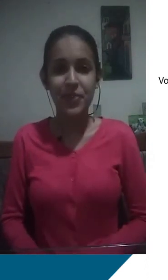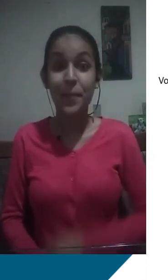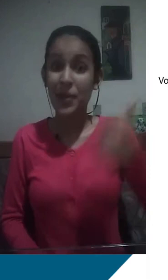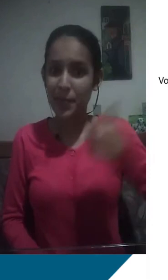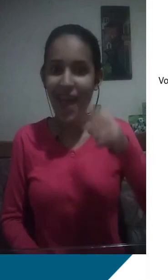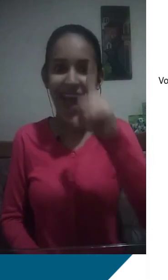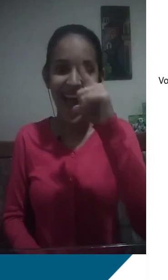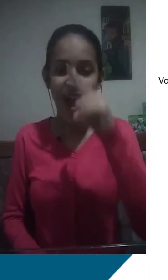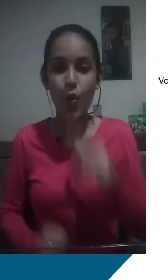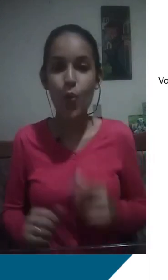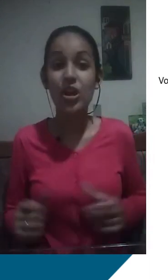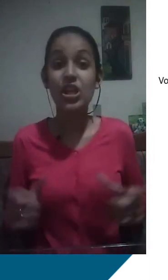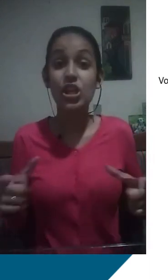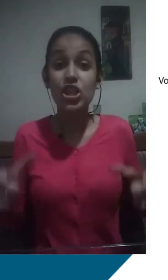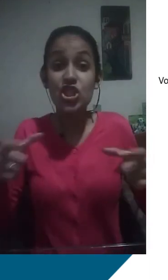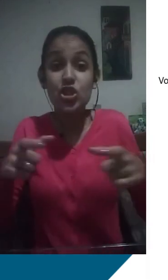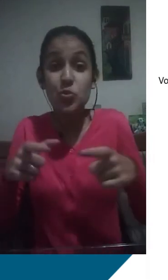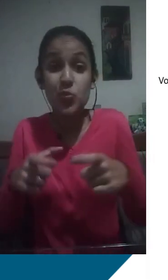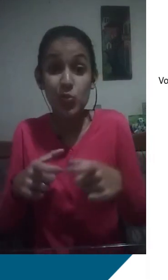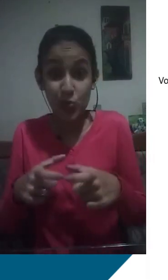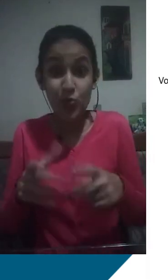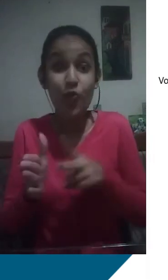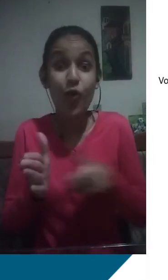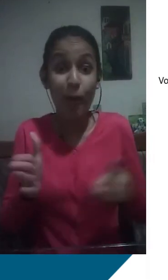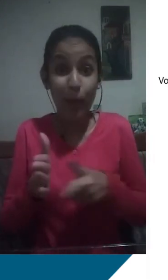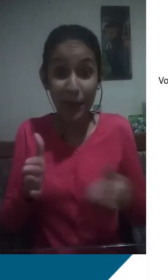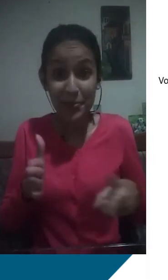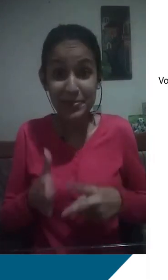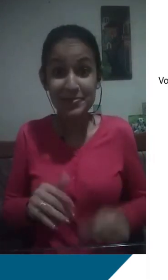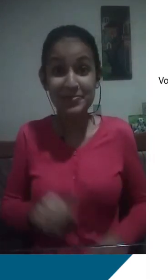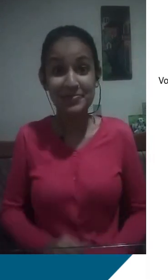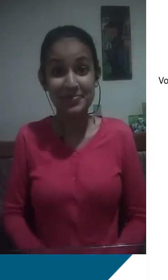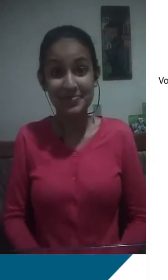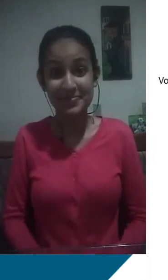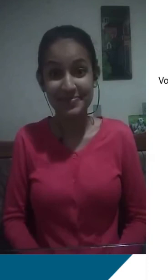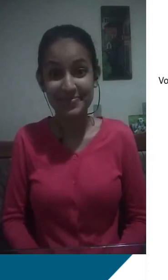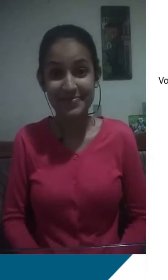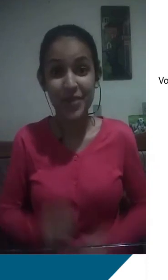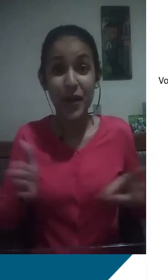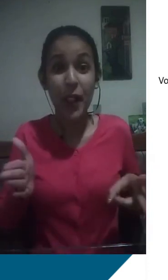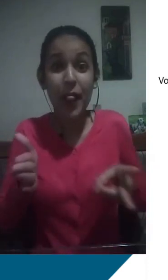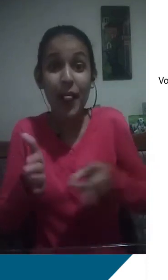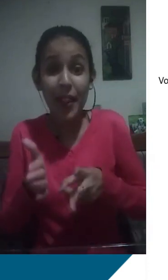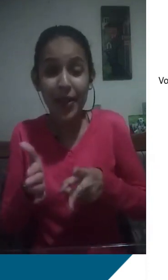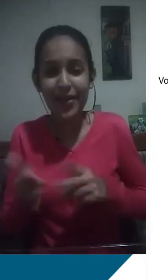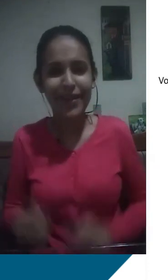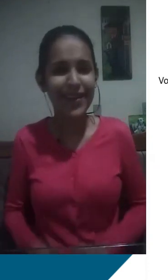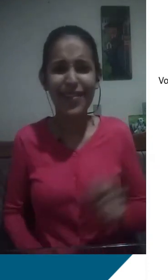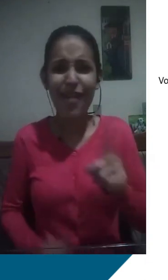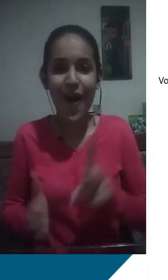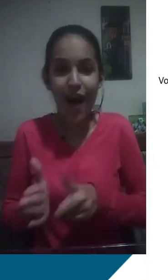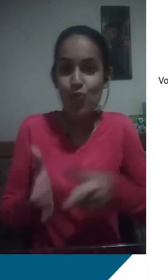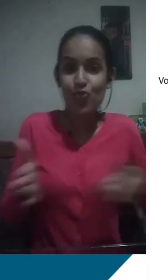exemplo. Eu vou aquecer essa água, vou aquecendo, ela vai diminuindo de volume, ao invés de aumentar de volume. Curioso,